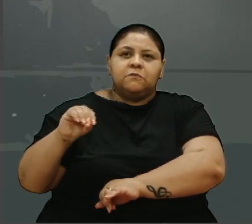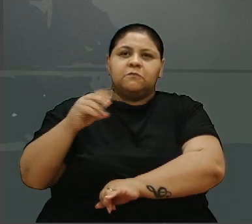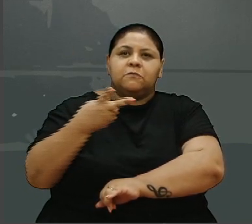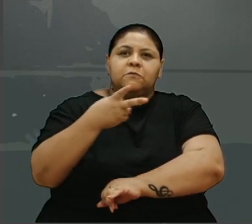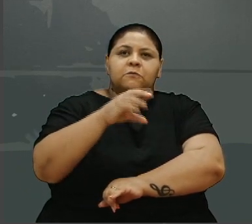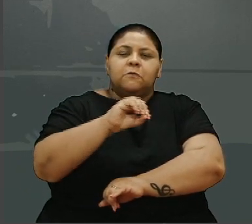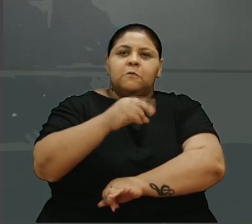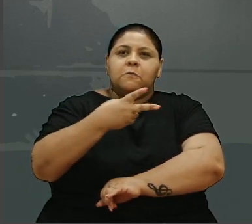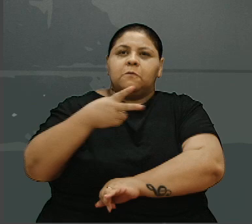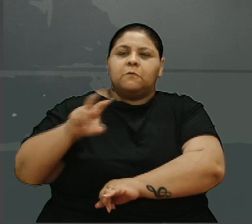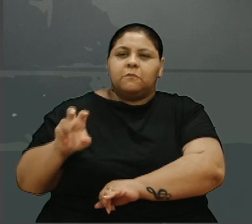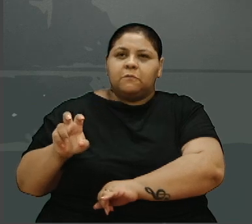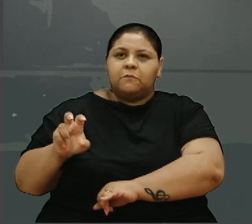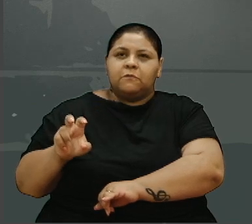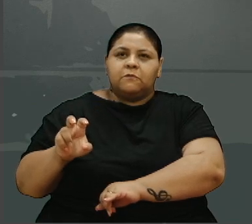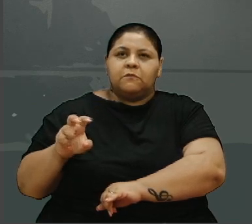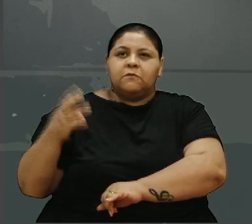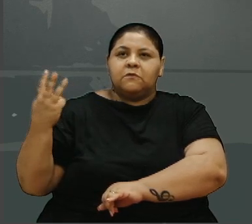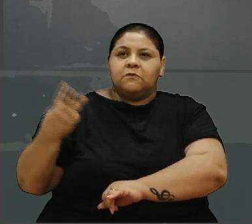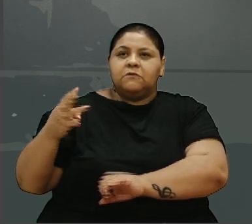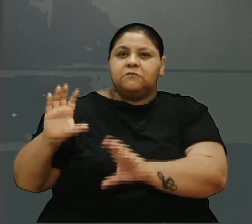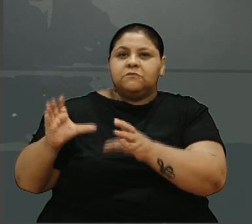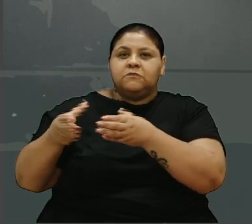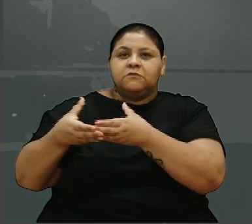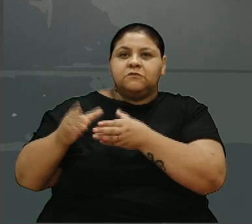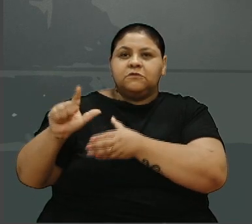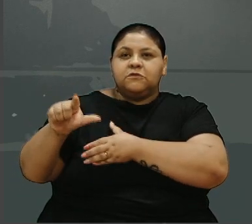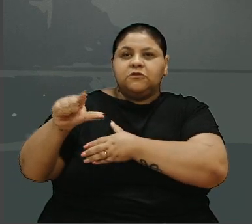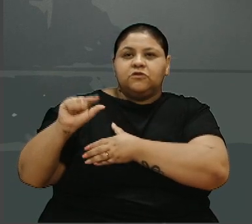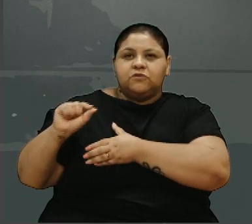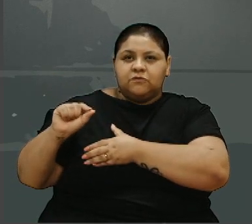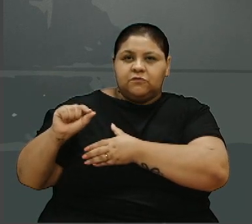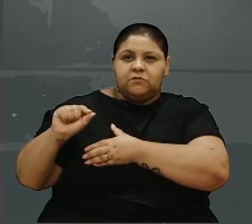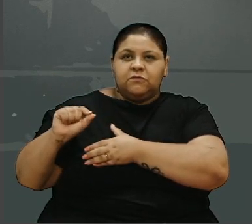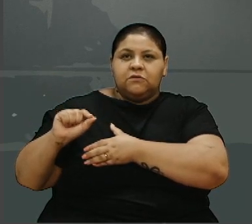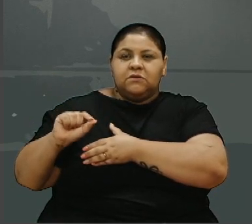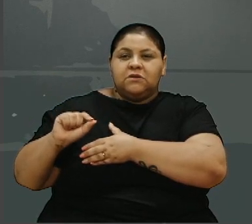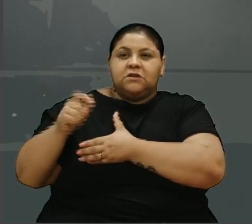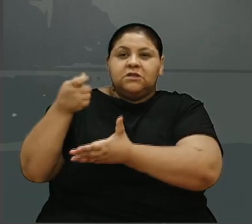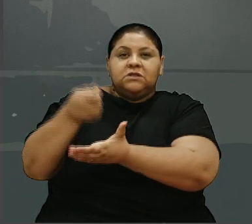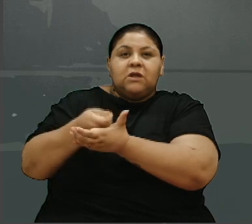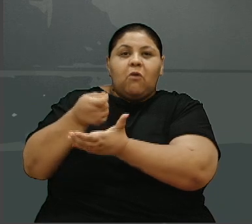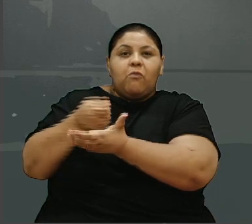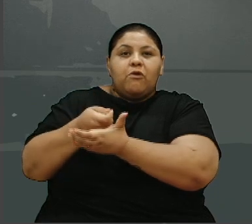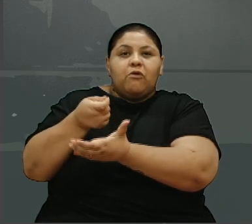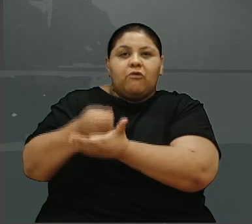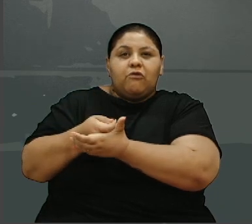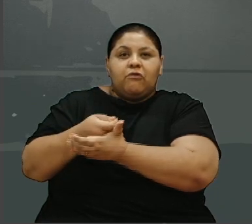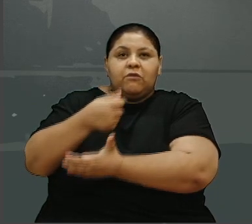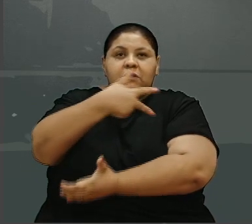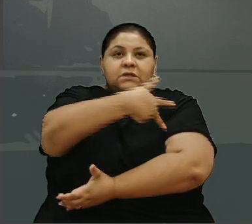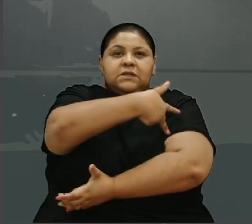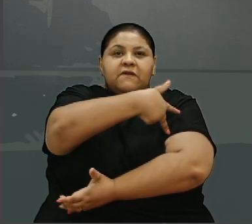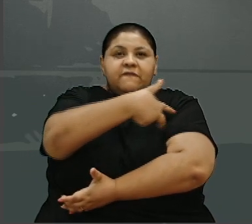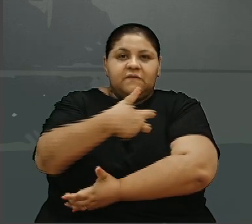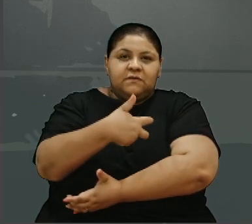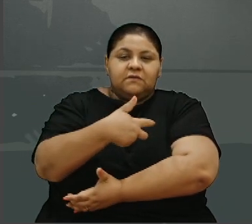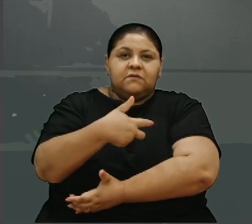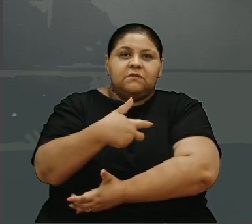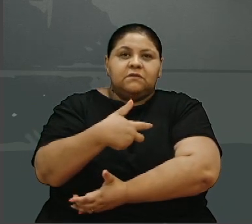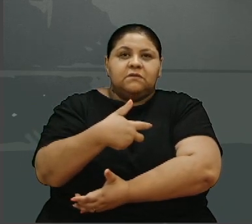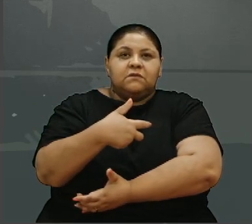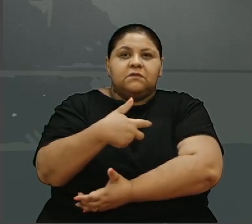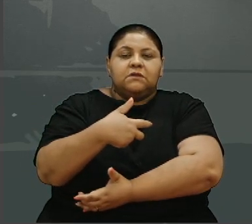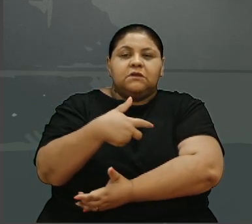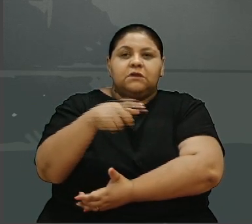21/3/2025, a terceira turma decidiu, né, da obrigatoriedade da vacina, que os pais devem